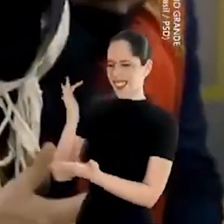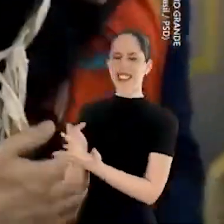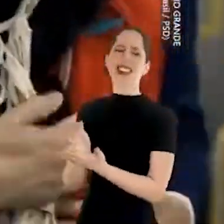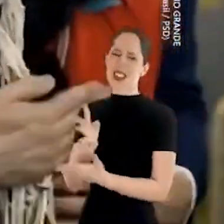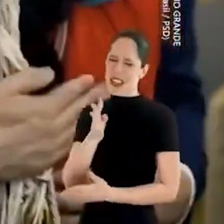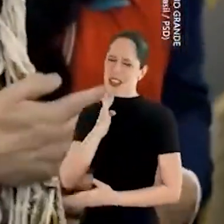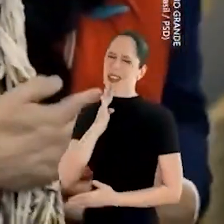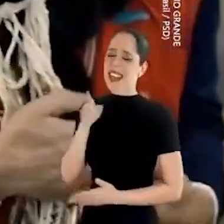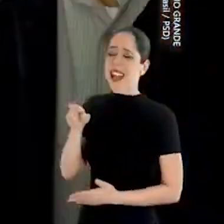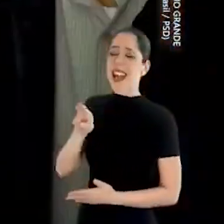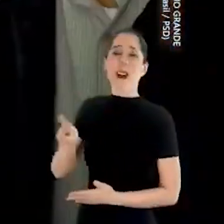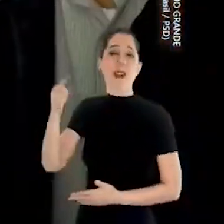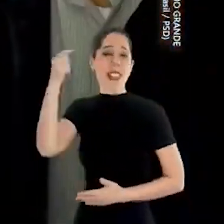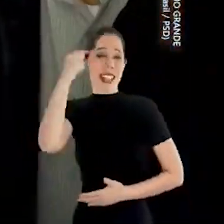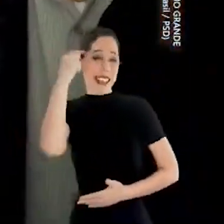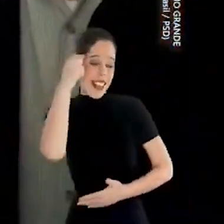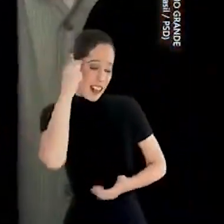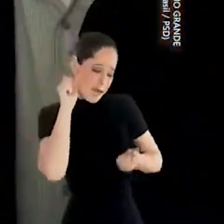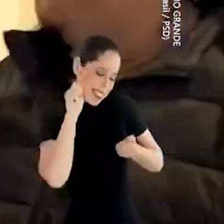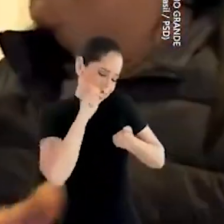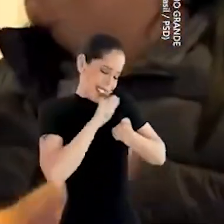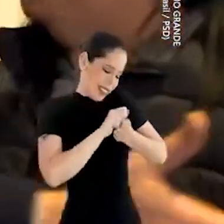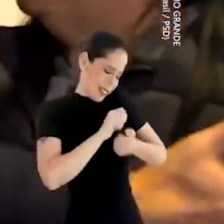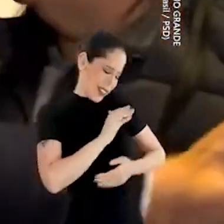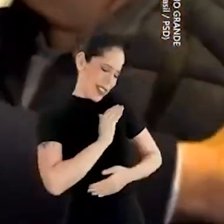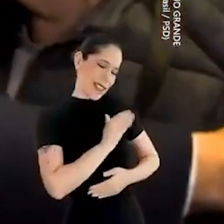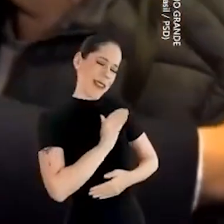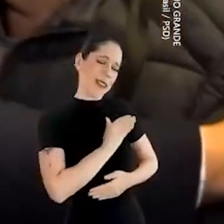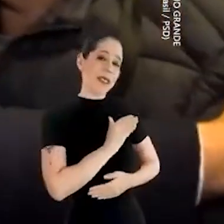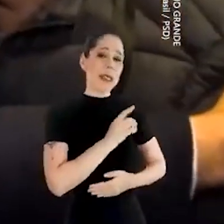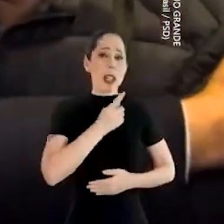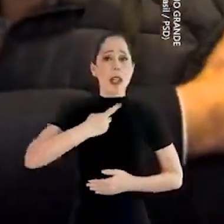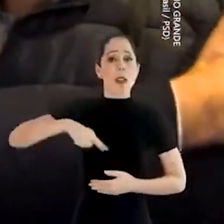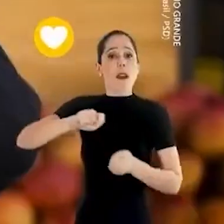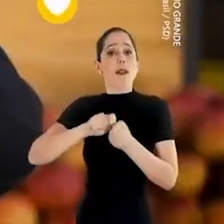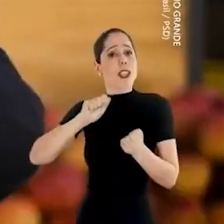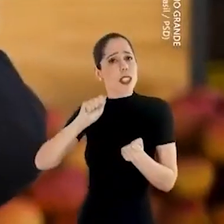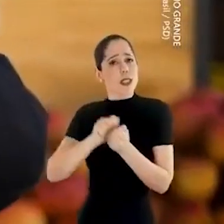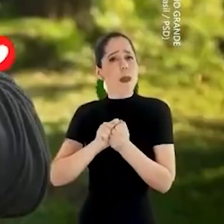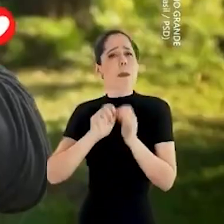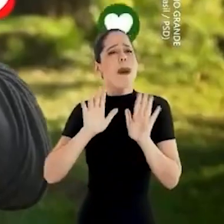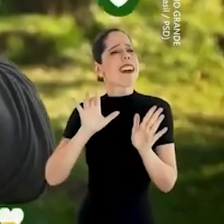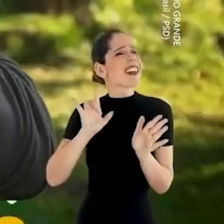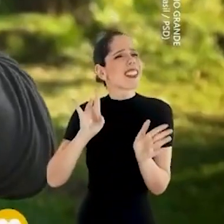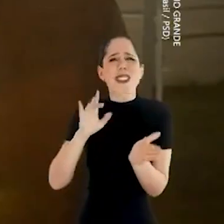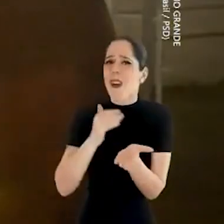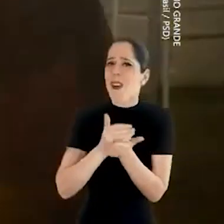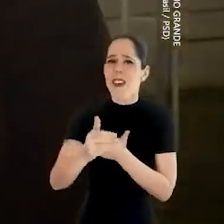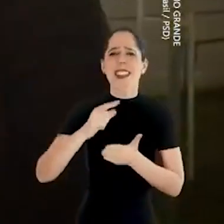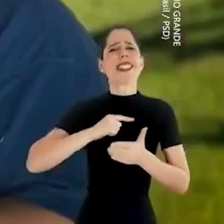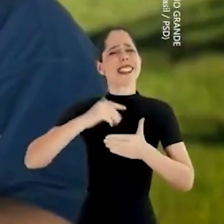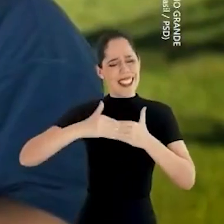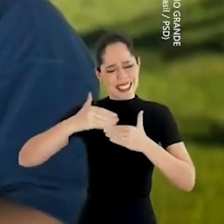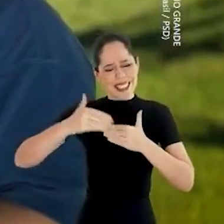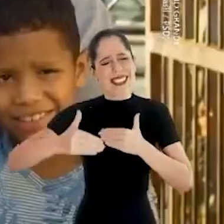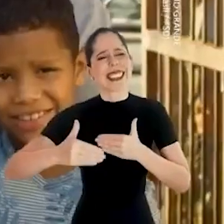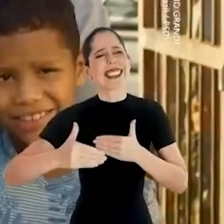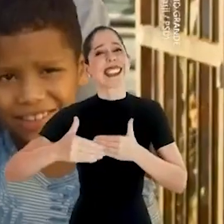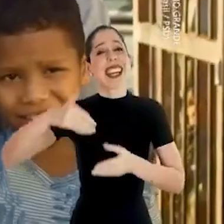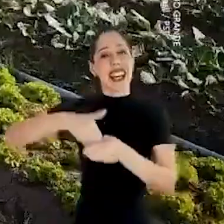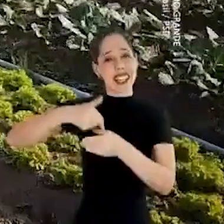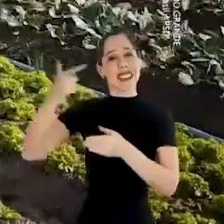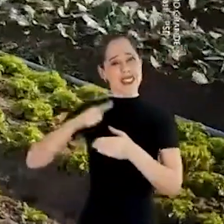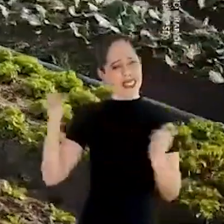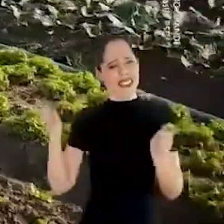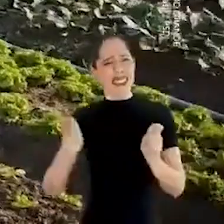e conheço. Usa a cabeça e o coração. Fizemos juntos e é só o